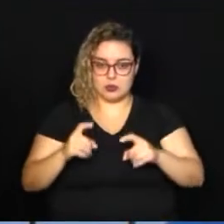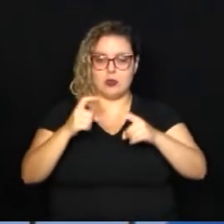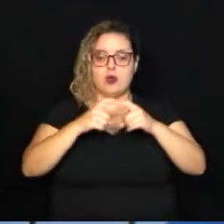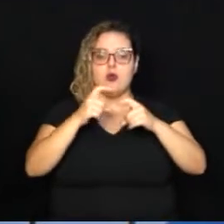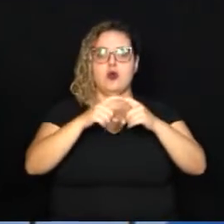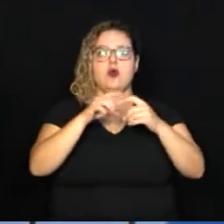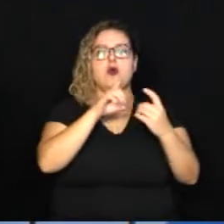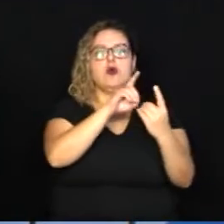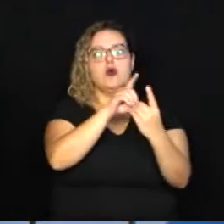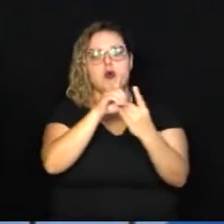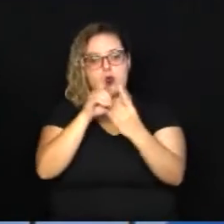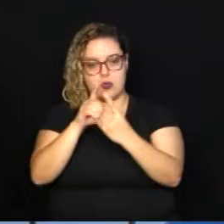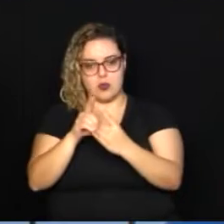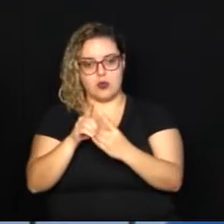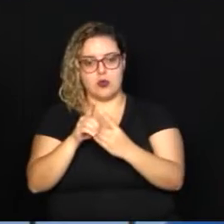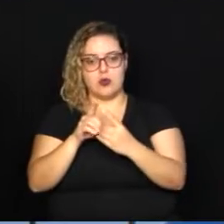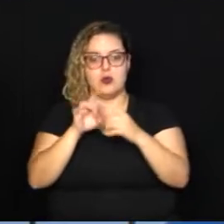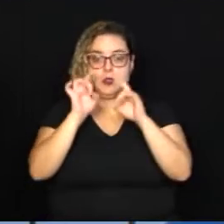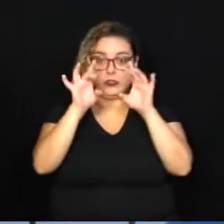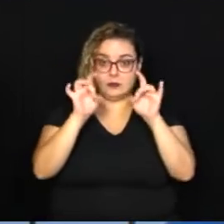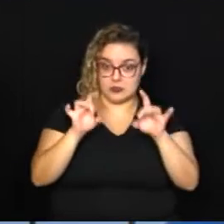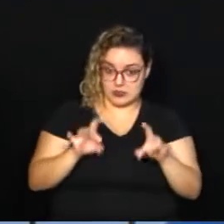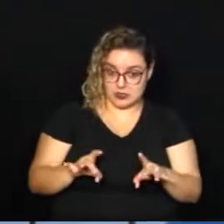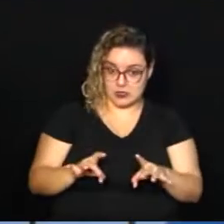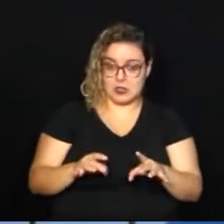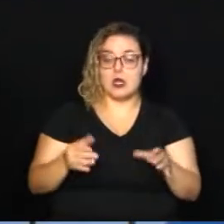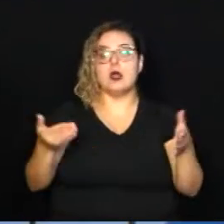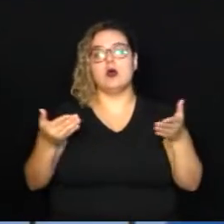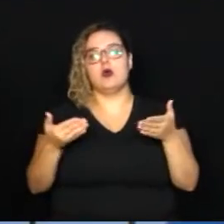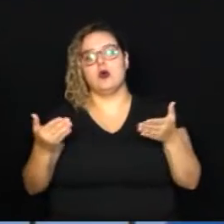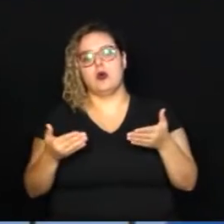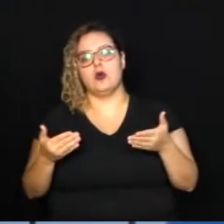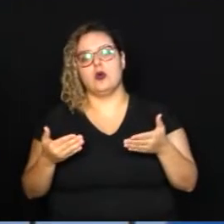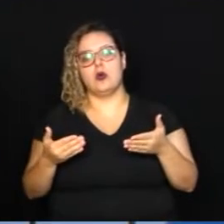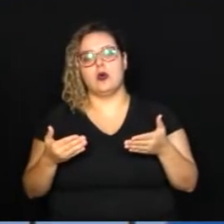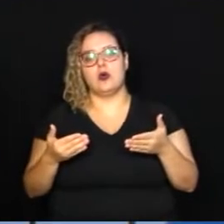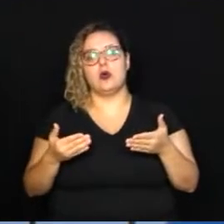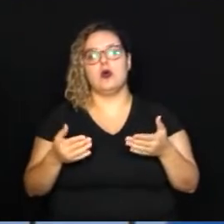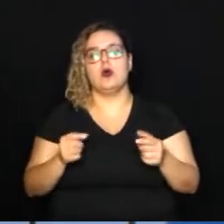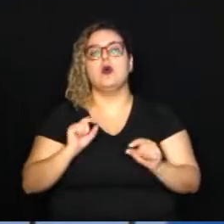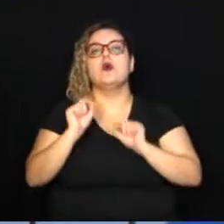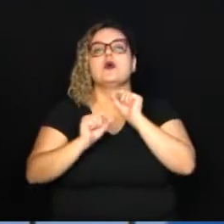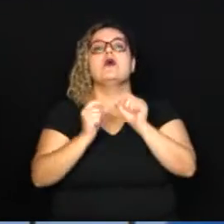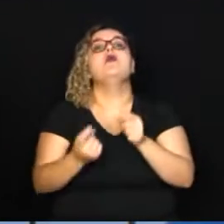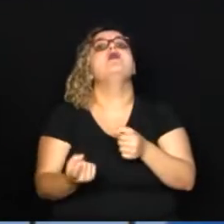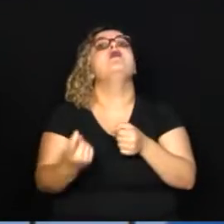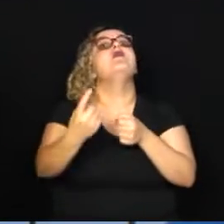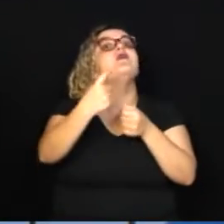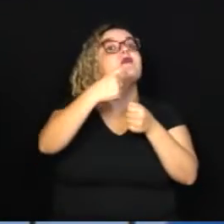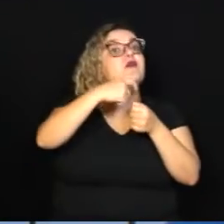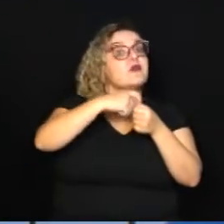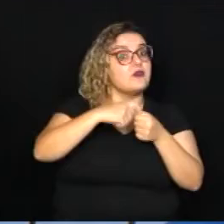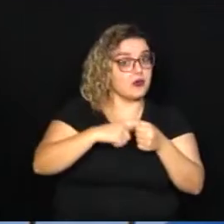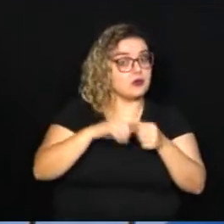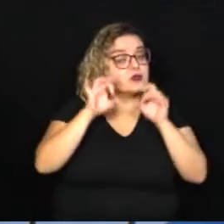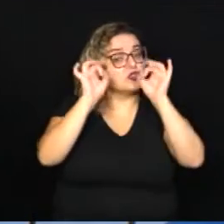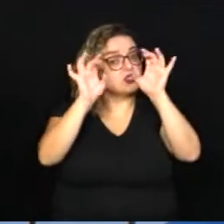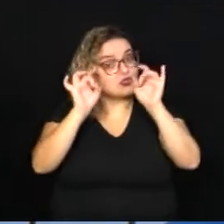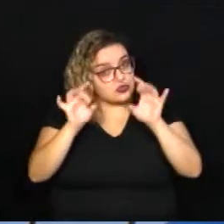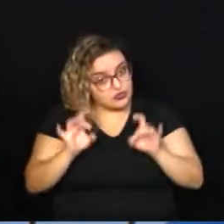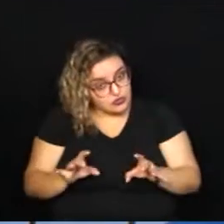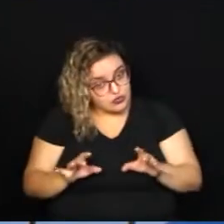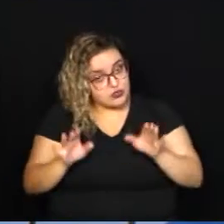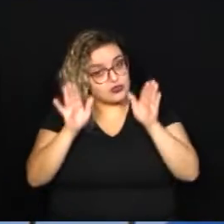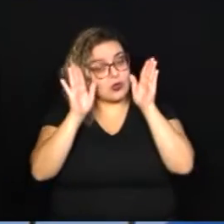atender justamente essas especialidades. E agora o apontamento é que ela volte a ser exclusiva